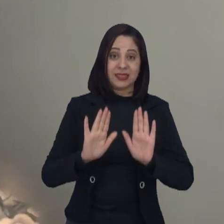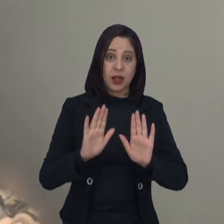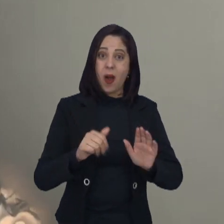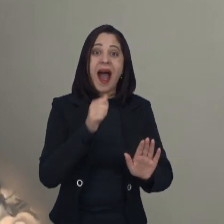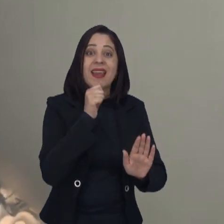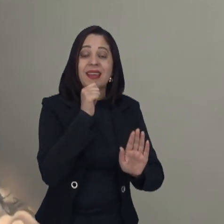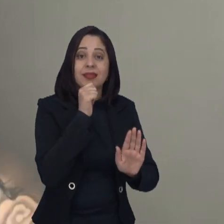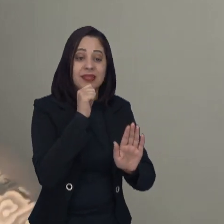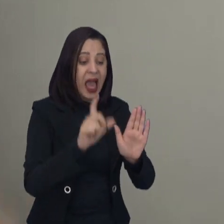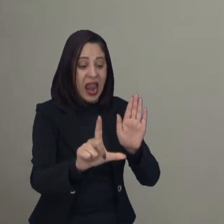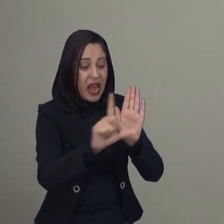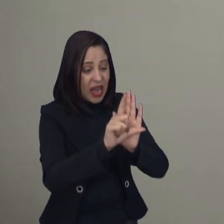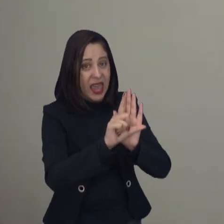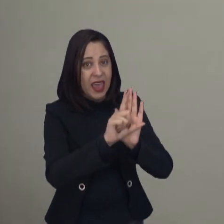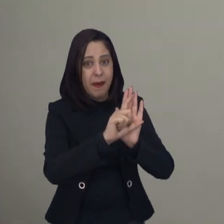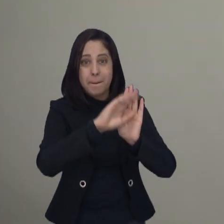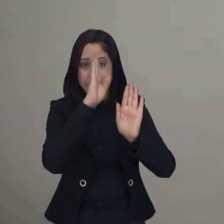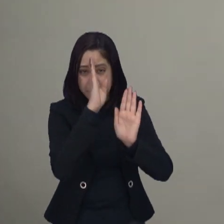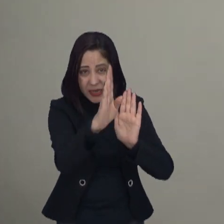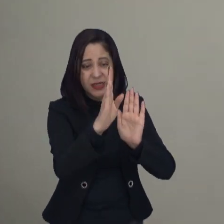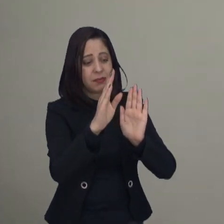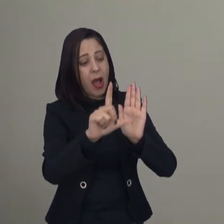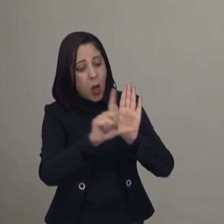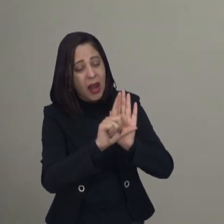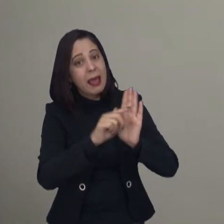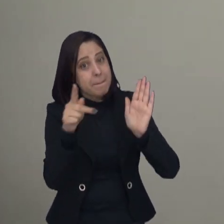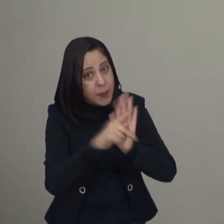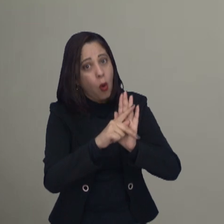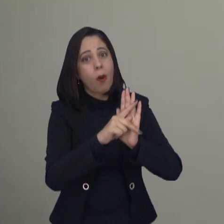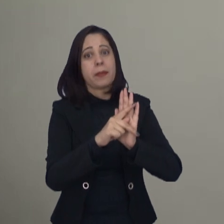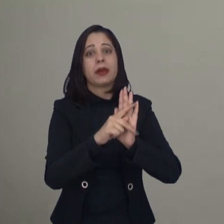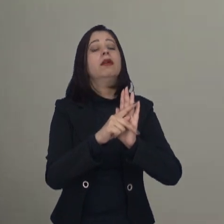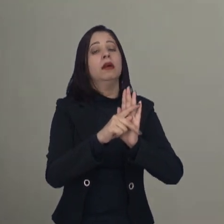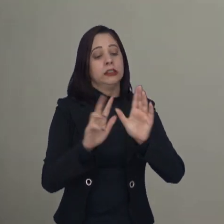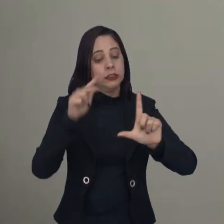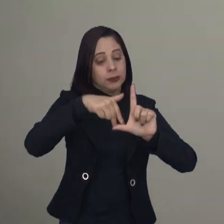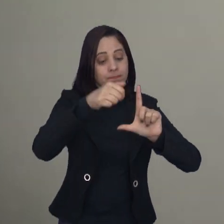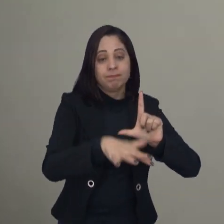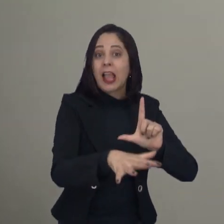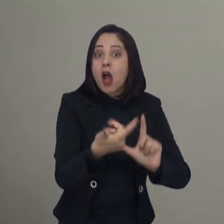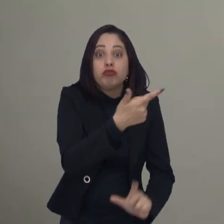isso adequadamente, o que falta muito no nosso dia a dia. Só que, igual a gente conversou, né? É um assunto